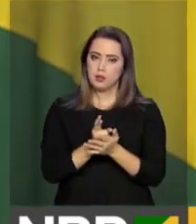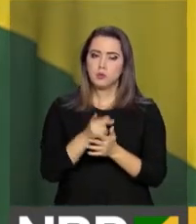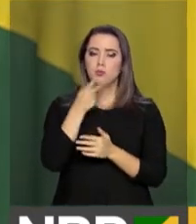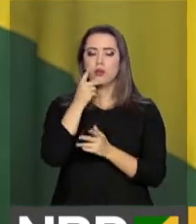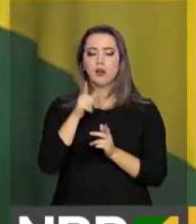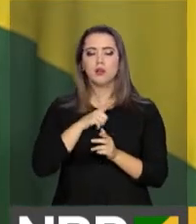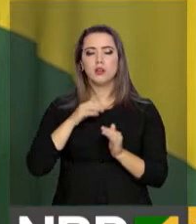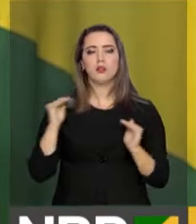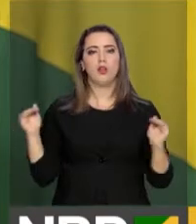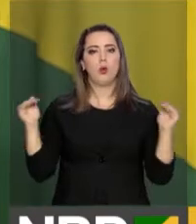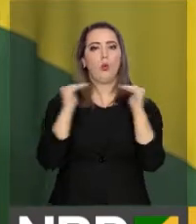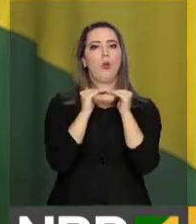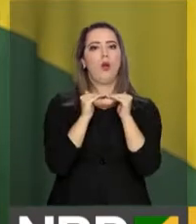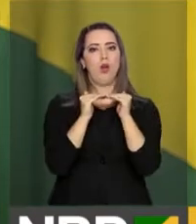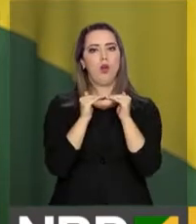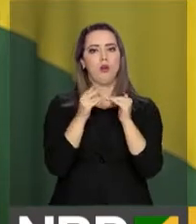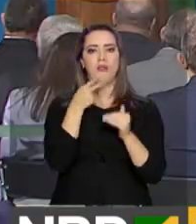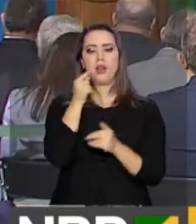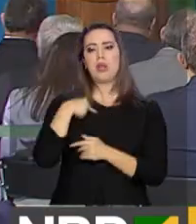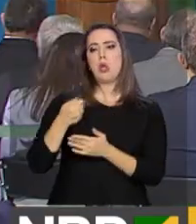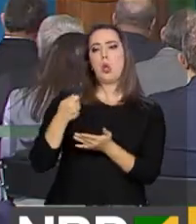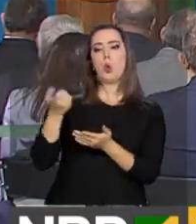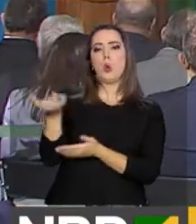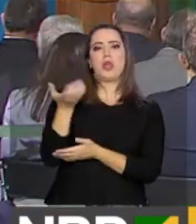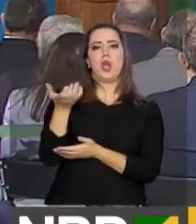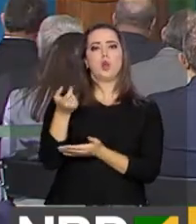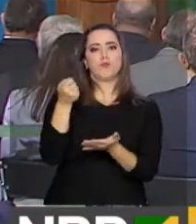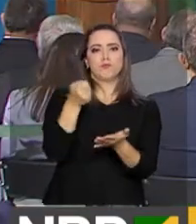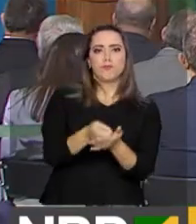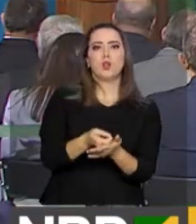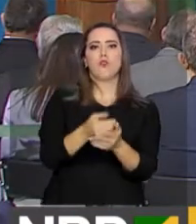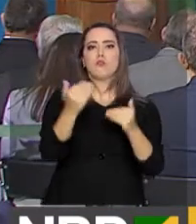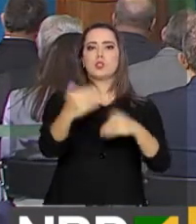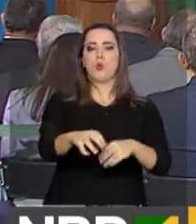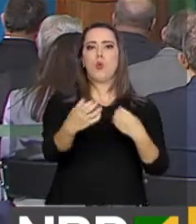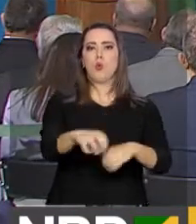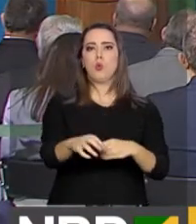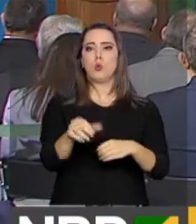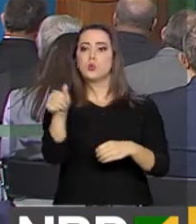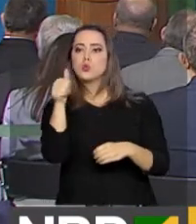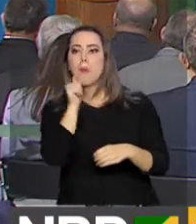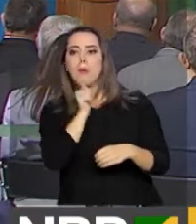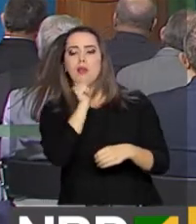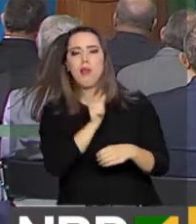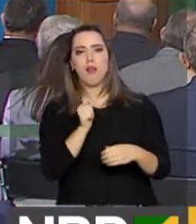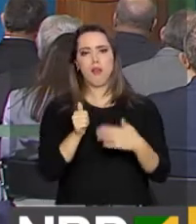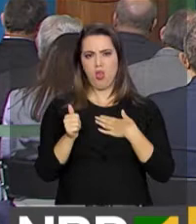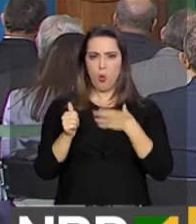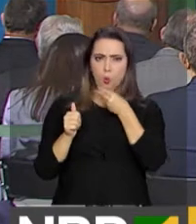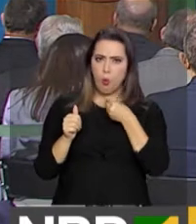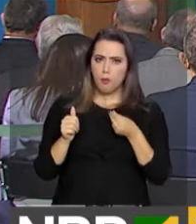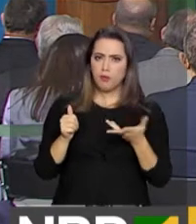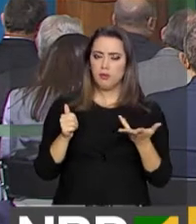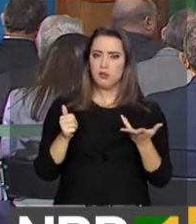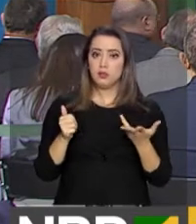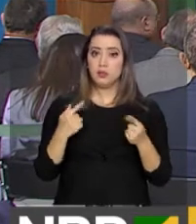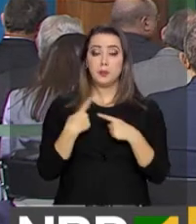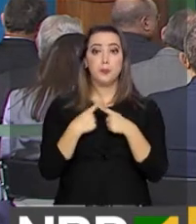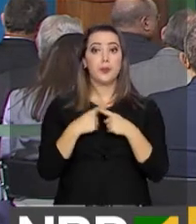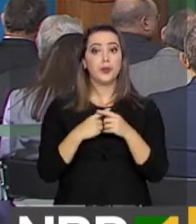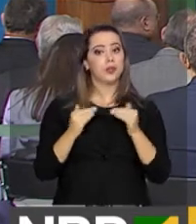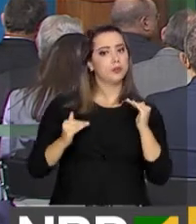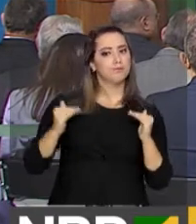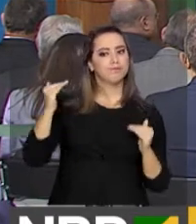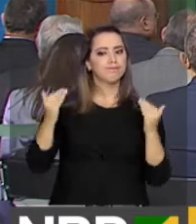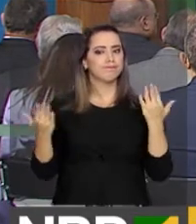igualdade ninguém pode oferecer nada eu quero prestar concurso aqui pra penitenciária feminina oprah penitenciária masculina porque é uma co relação